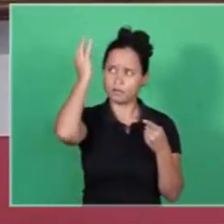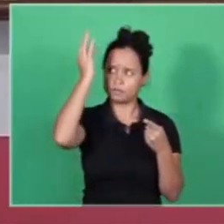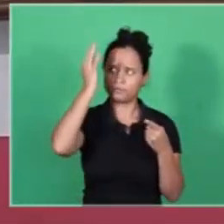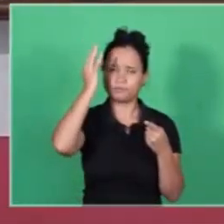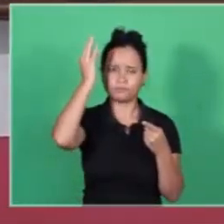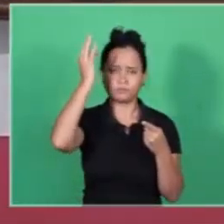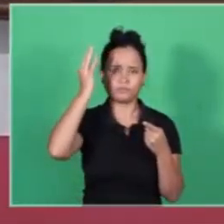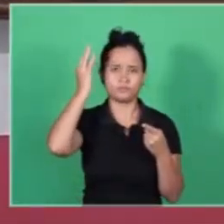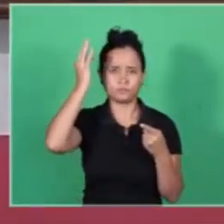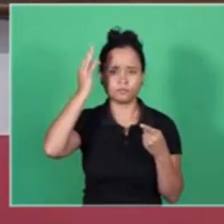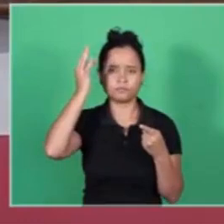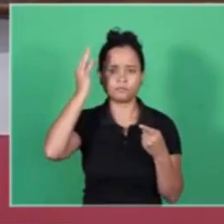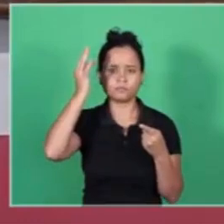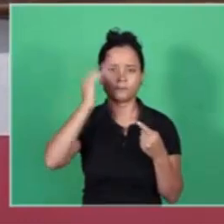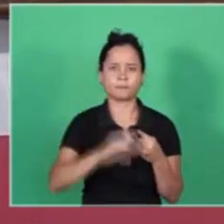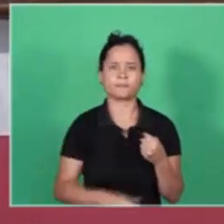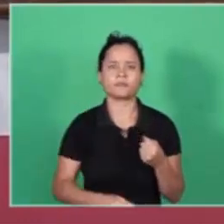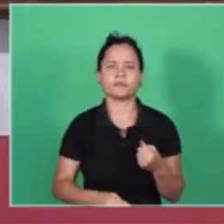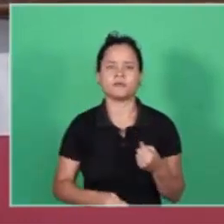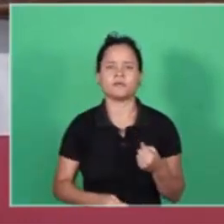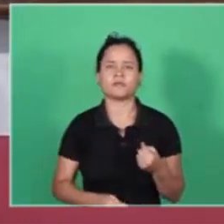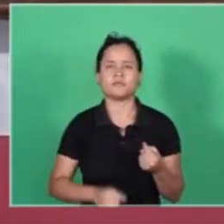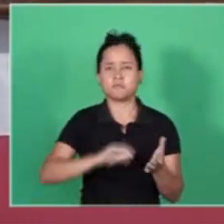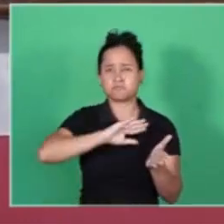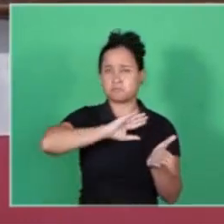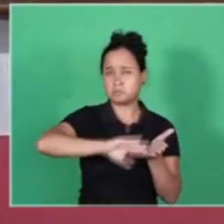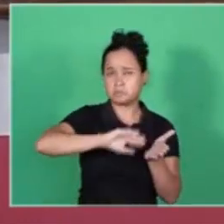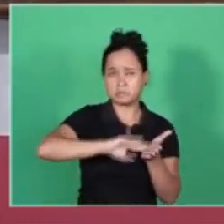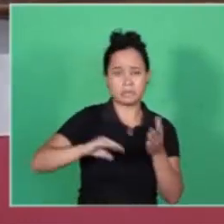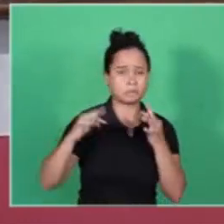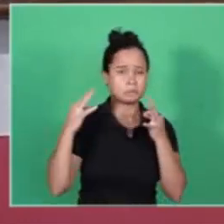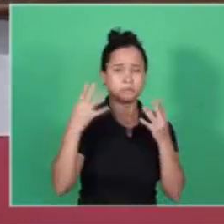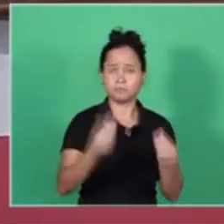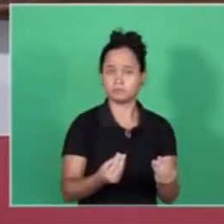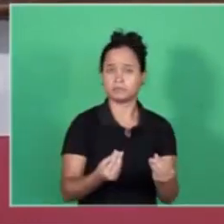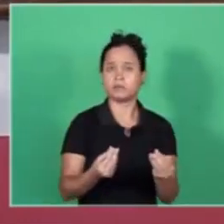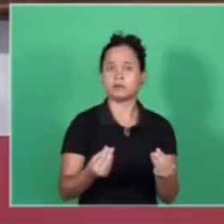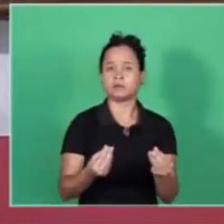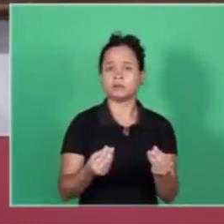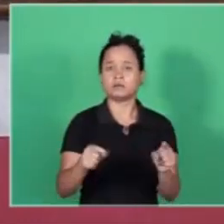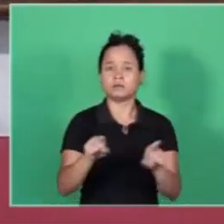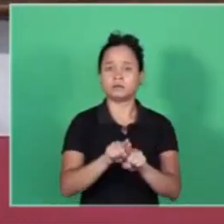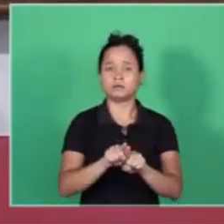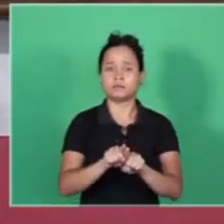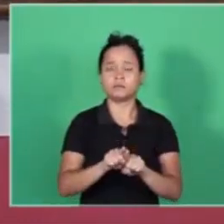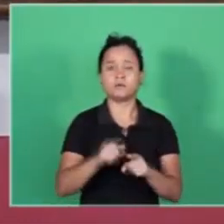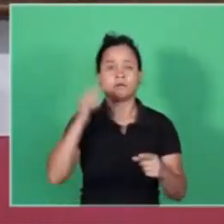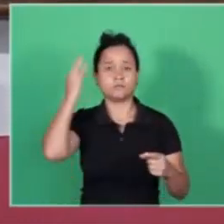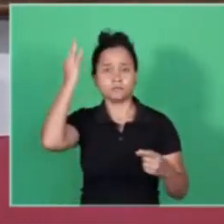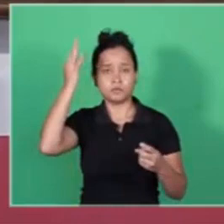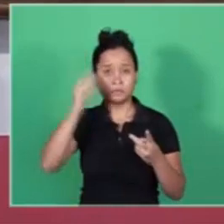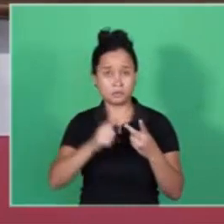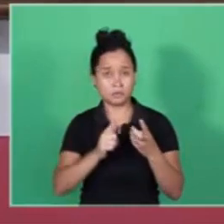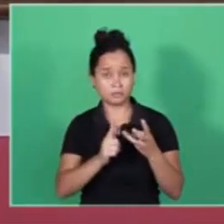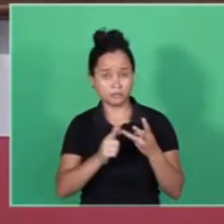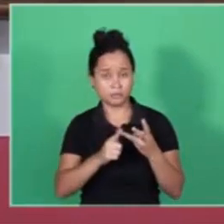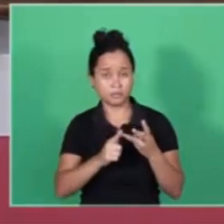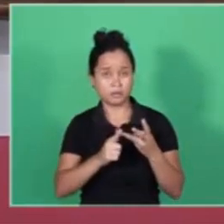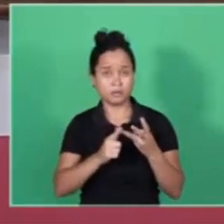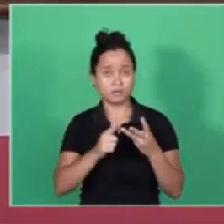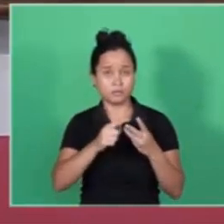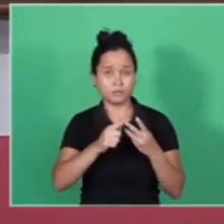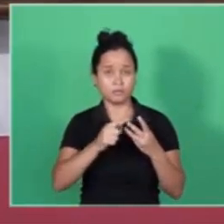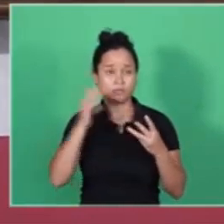patristas. Segundo, filosofia. Terceiro, Bíblia.